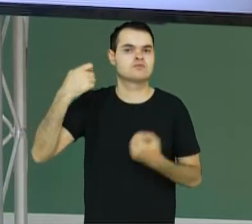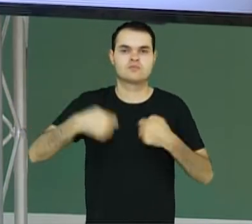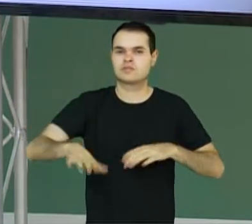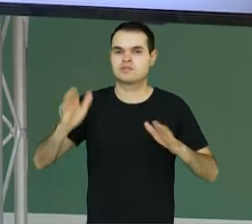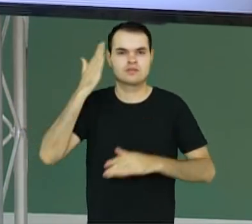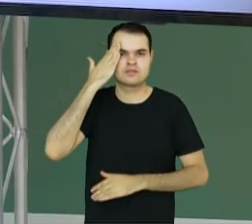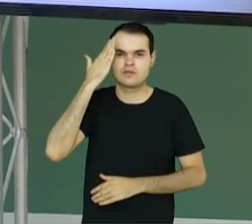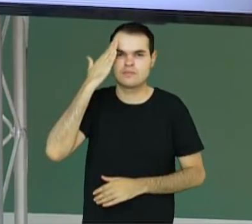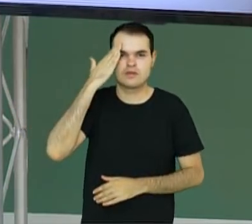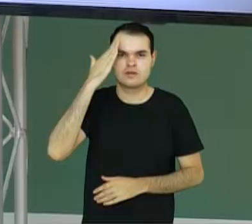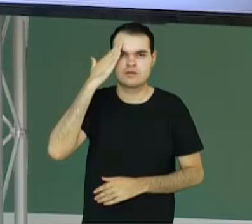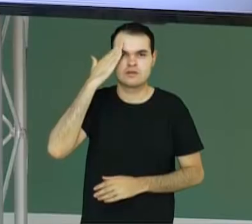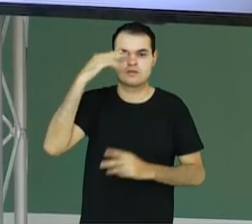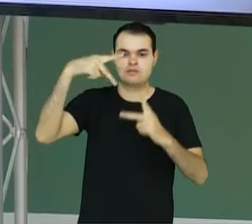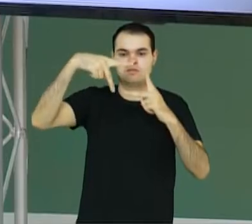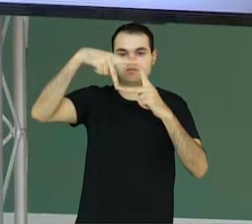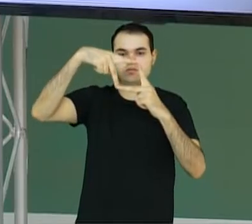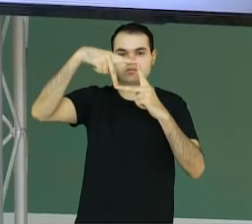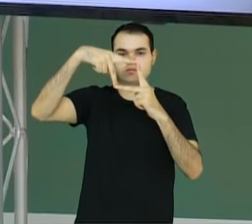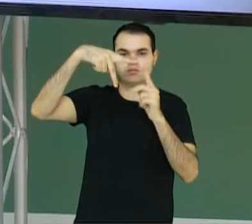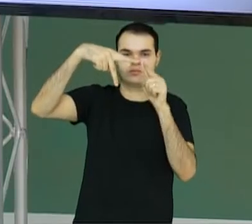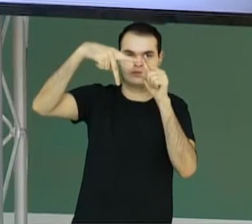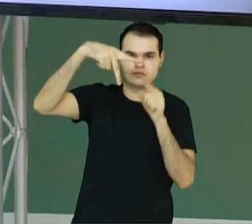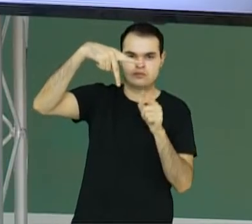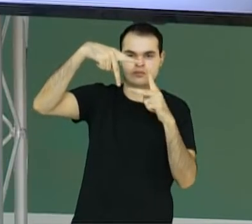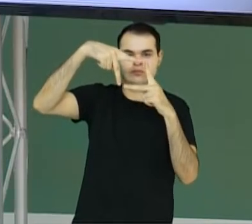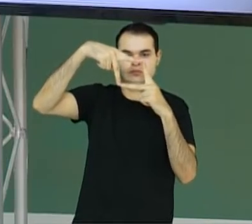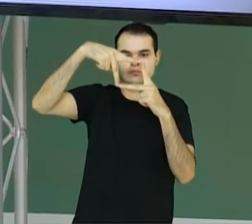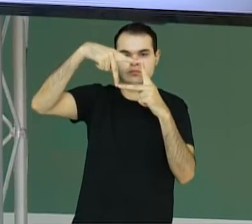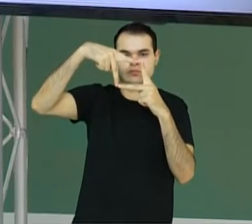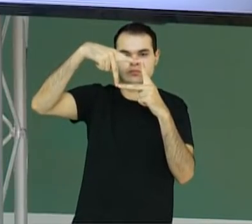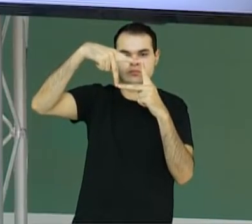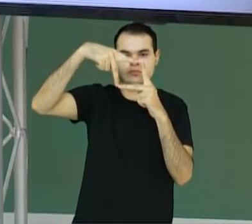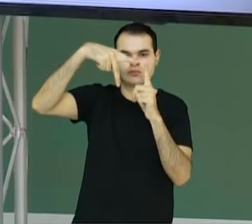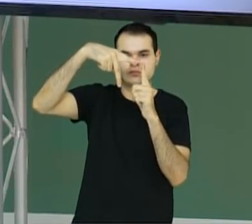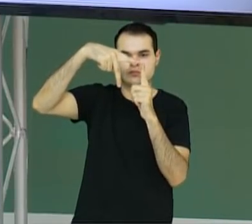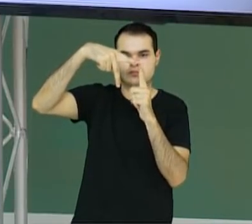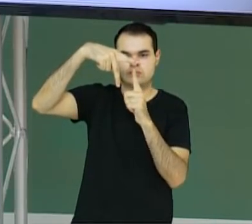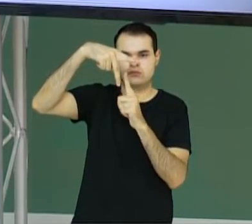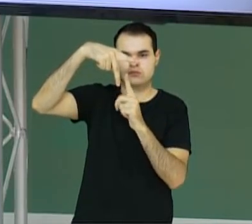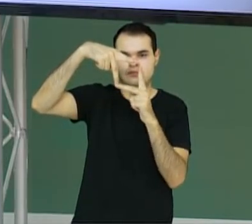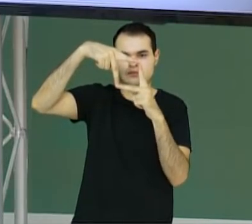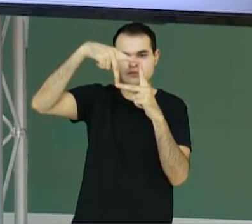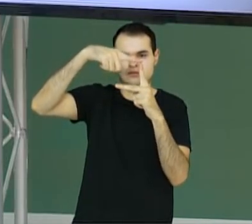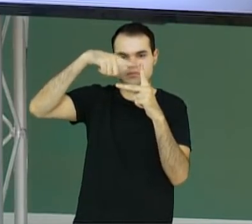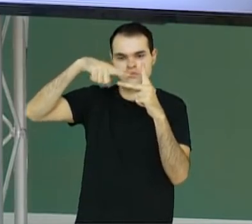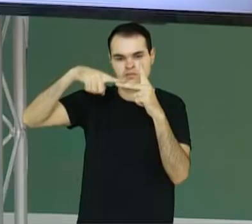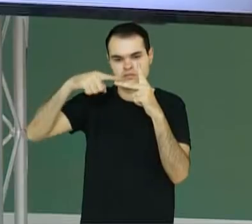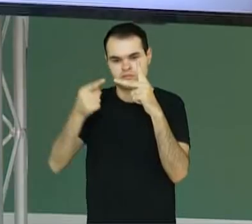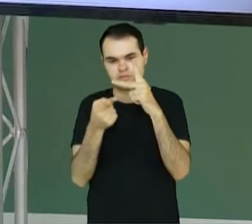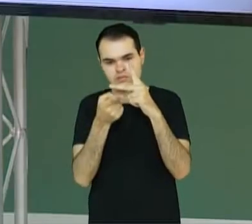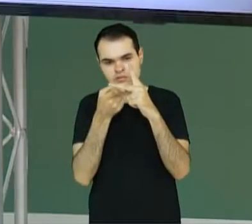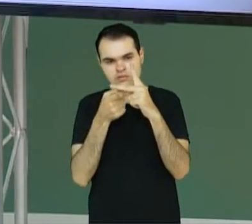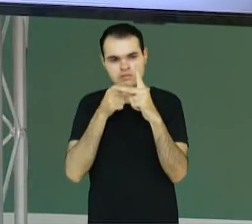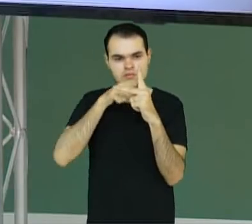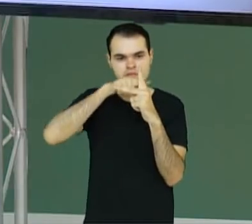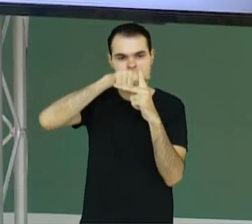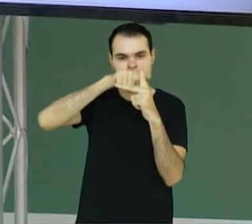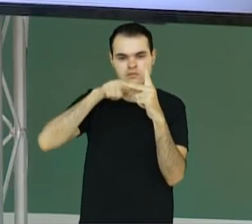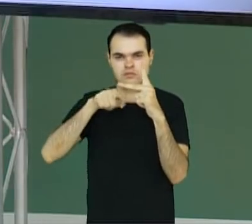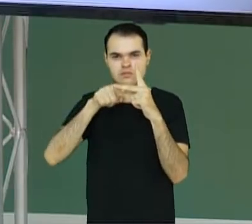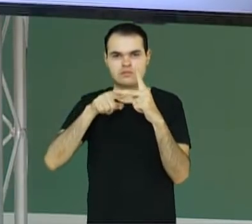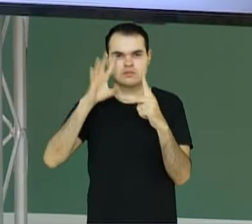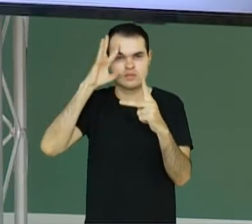do lado que está inclinado. Você precisa da base e da altura. Beleza? Então, eu quero que você determine a